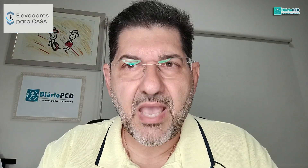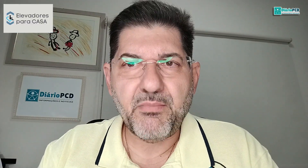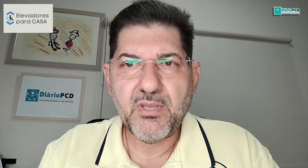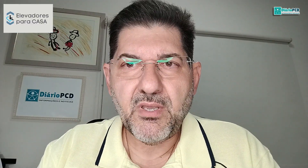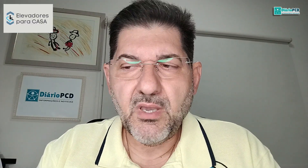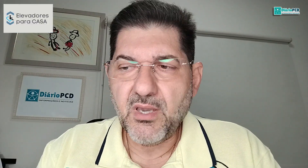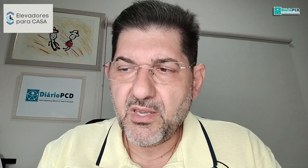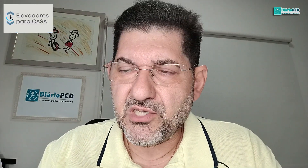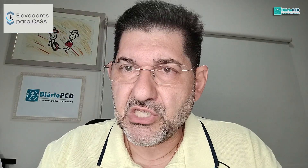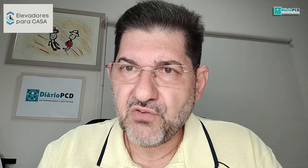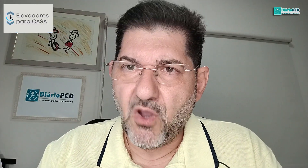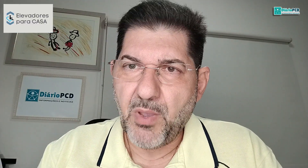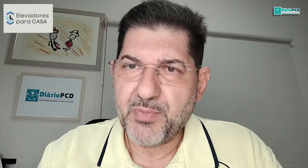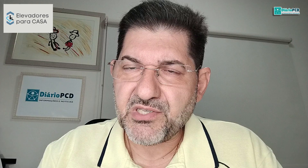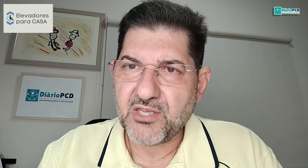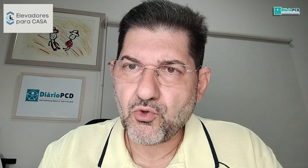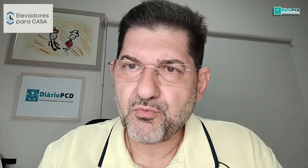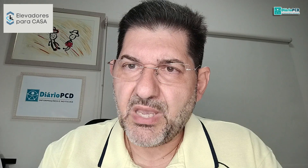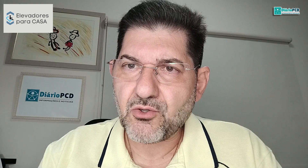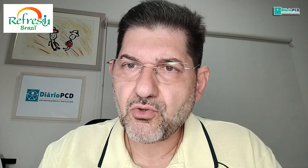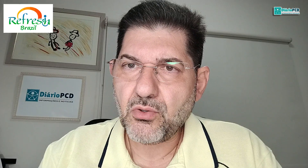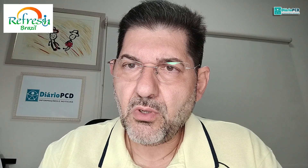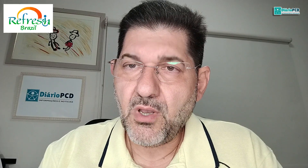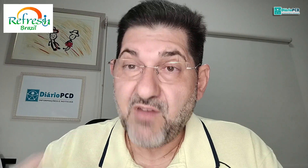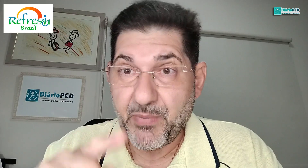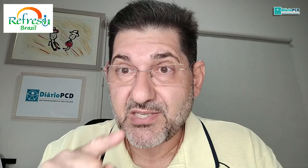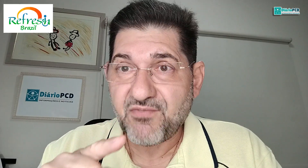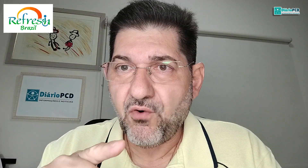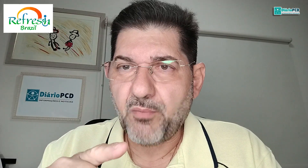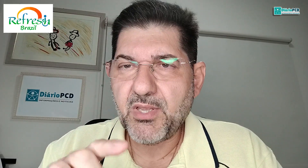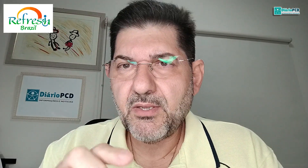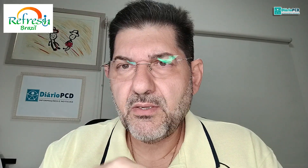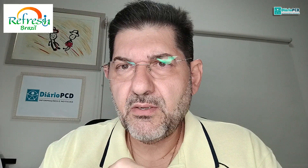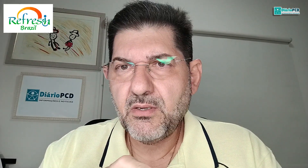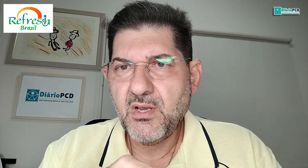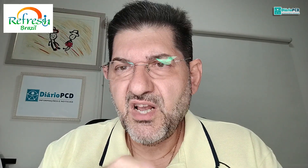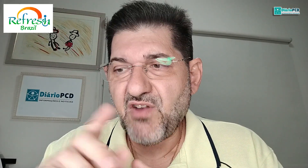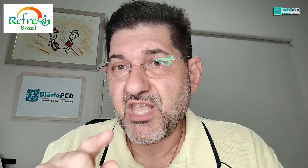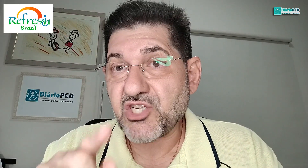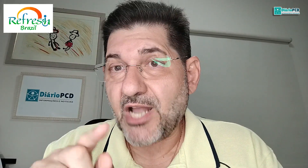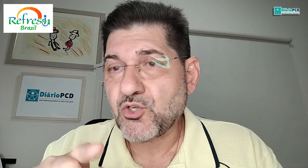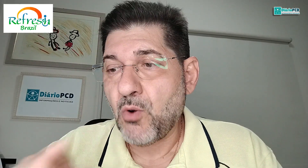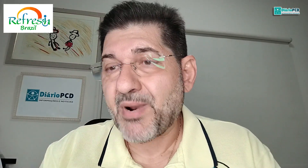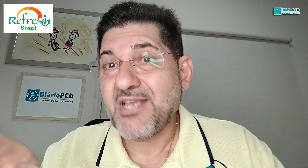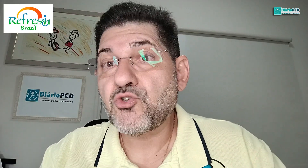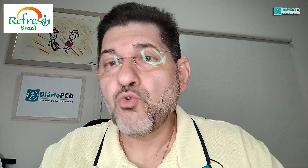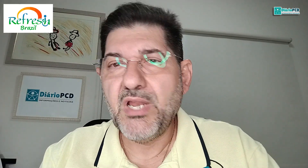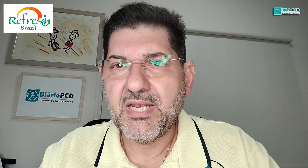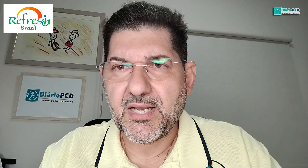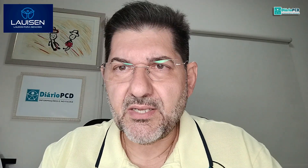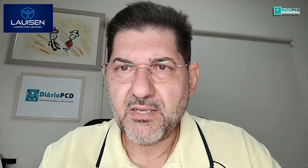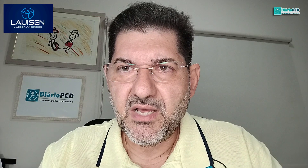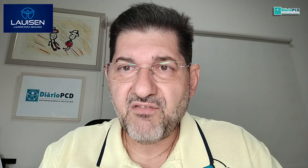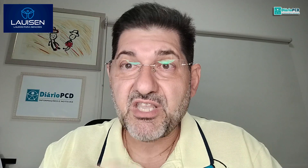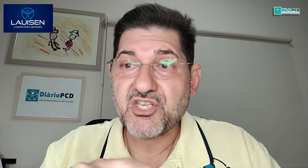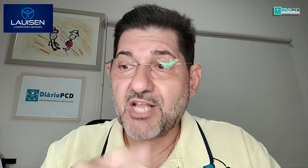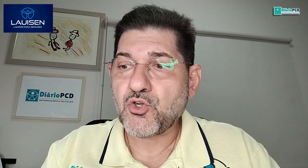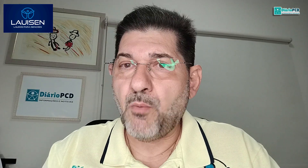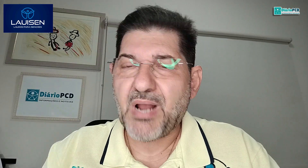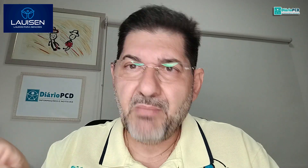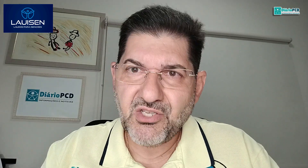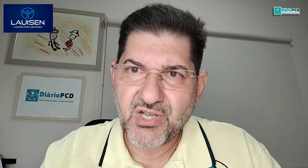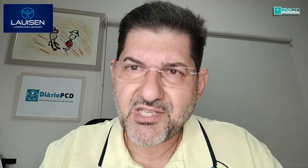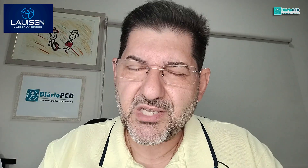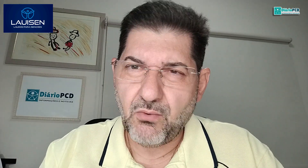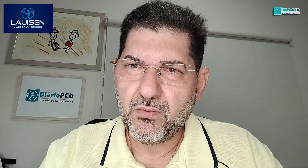quem recebe, que se tiver o BPC suspenso, vai passar fome. Vai deixar de comprar insulina, vai deixar